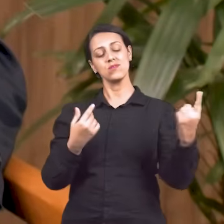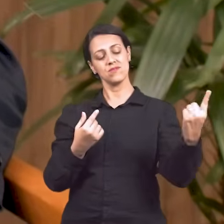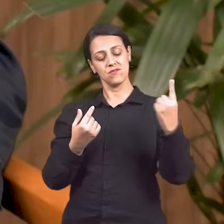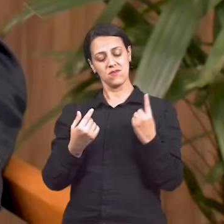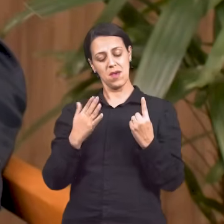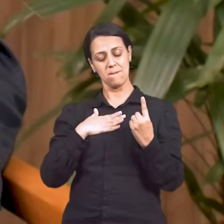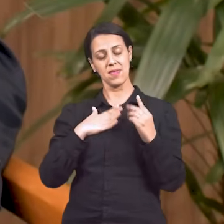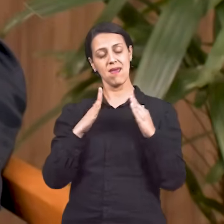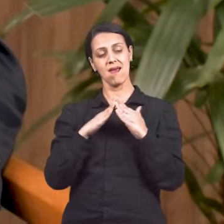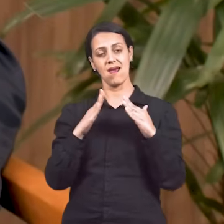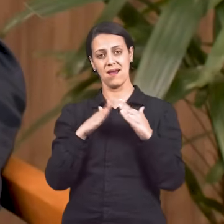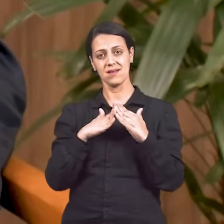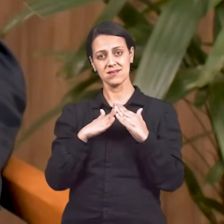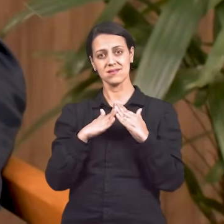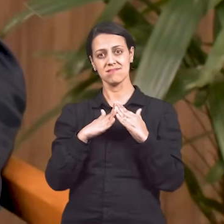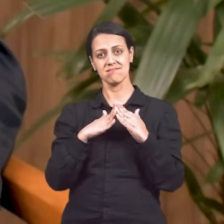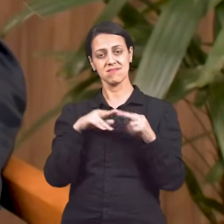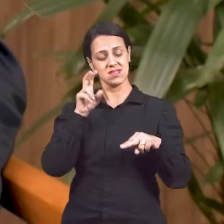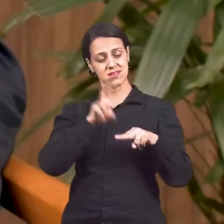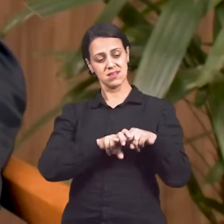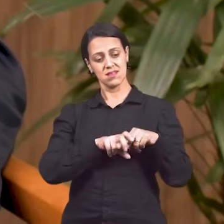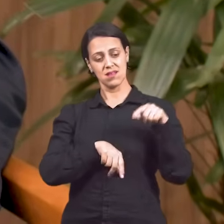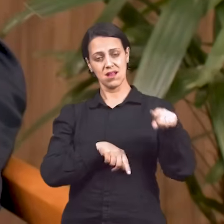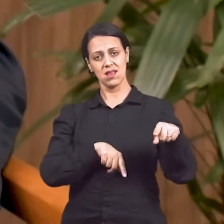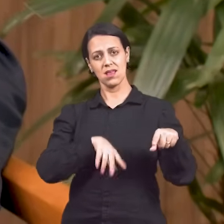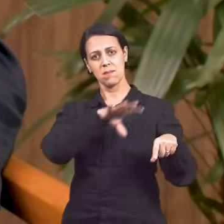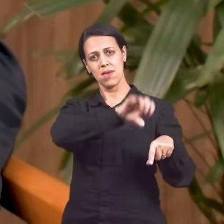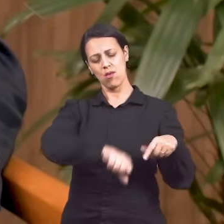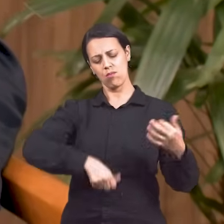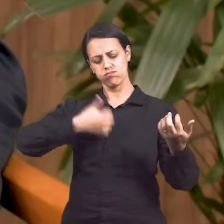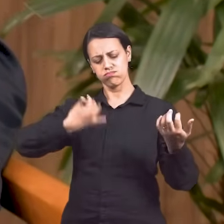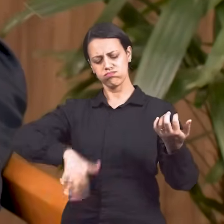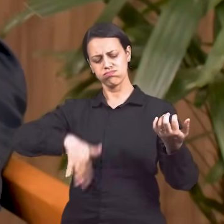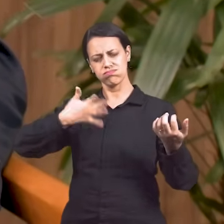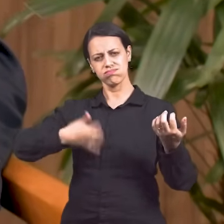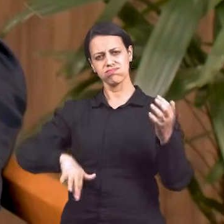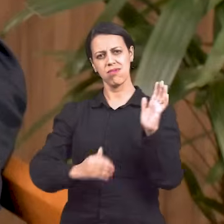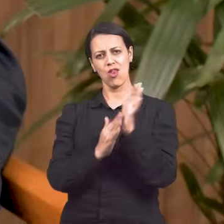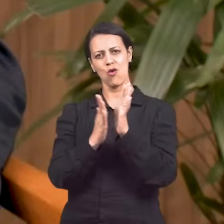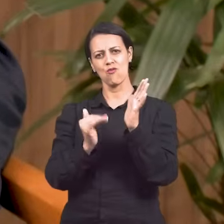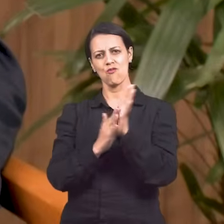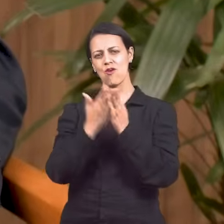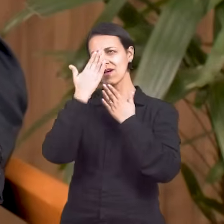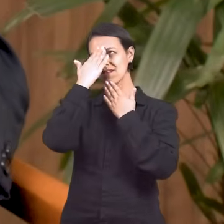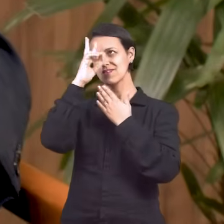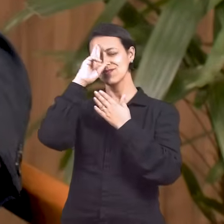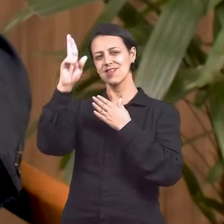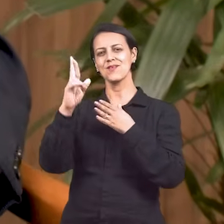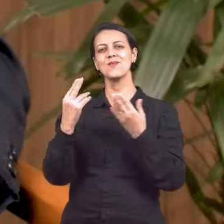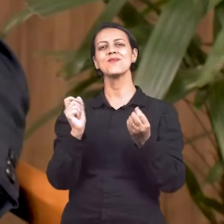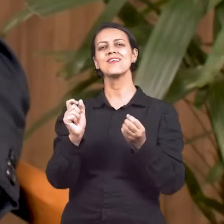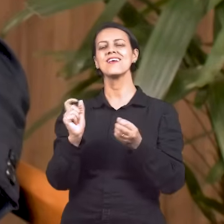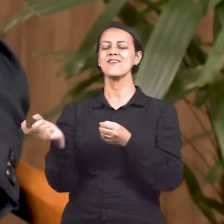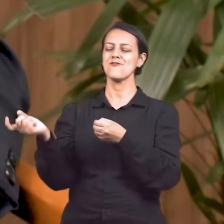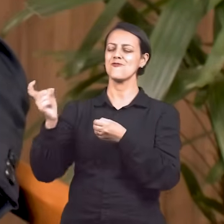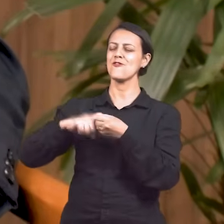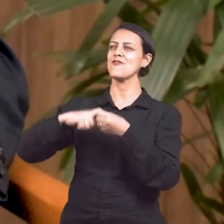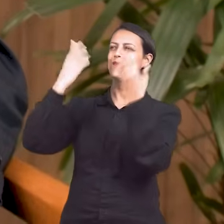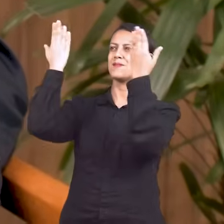atrás, hoje ele esteve aqui na minha casa, sentou nesse sofá ali, ele pegou o violão, tocou